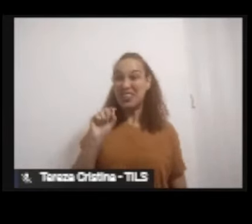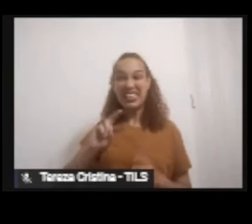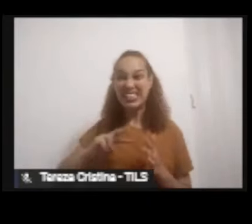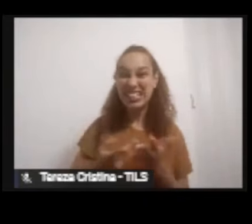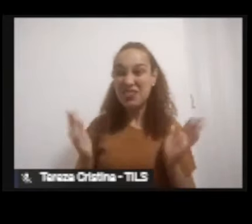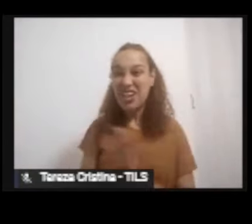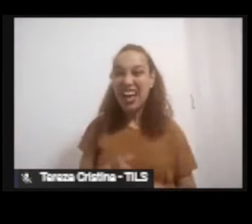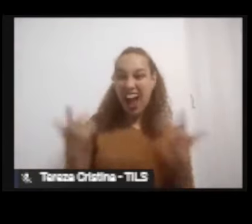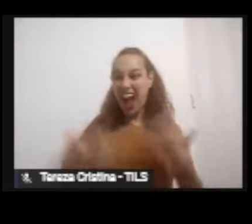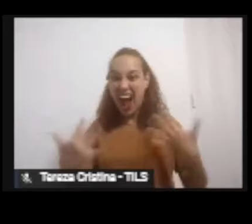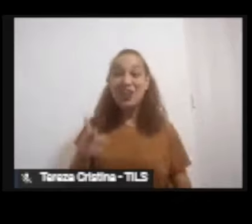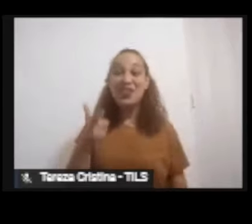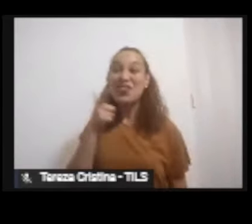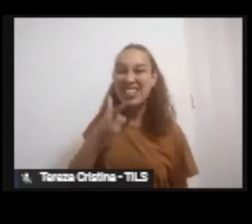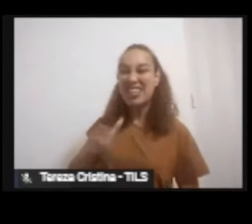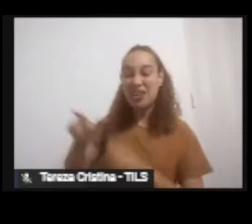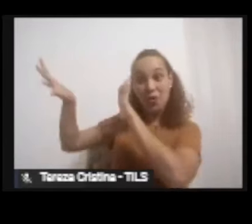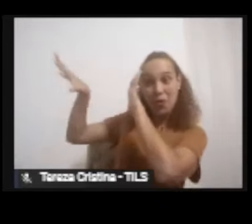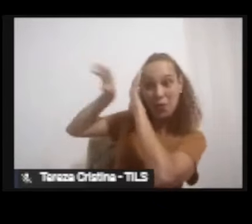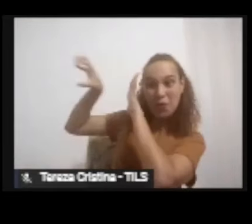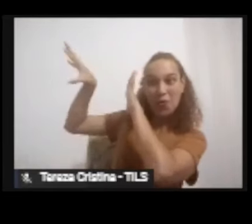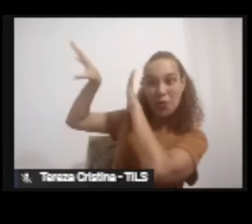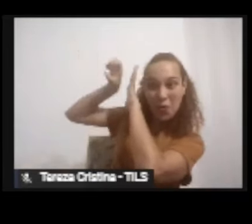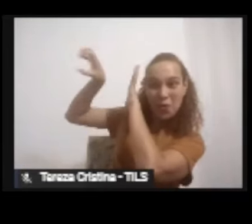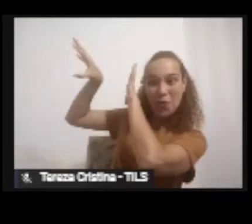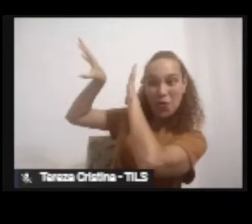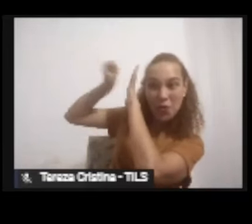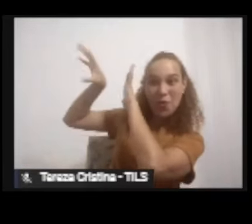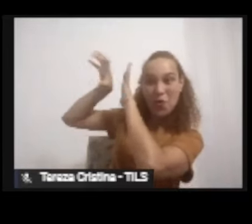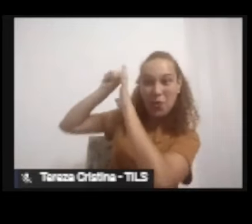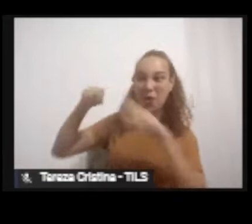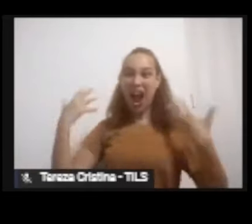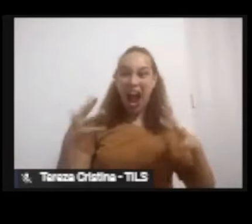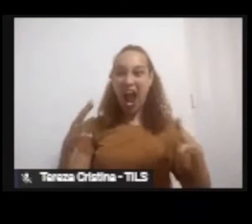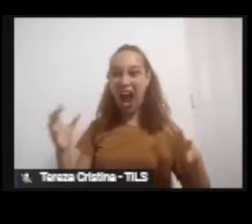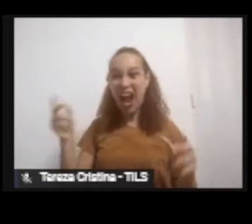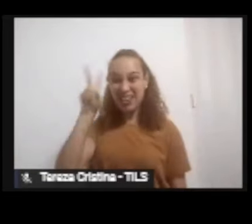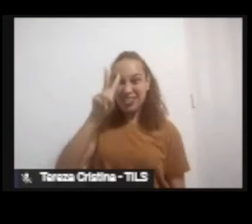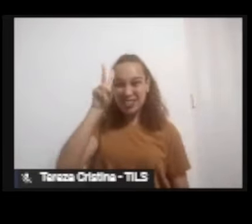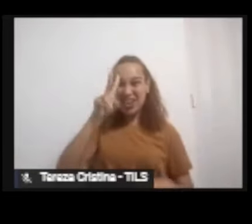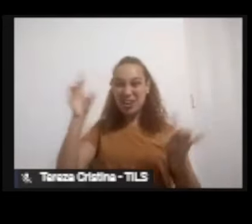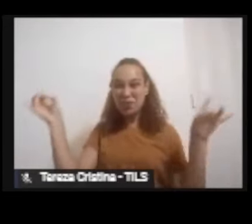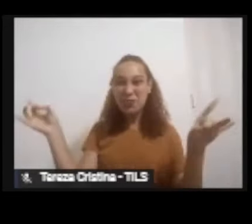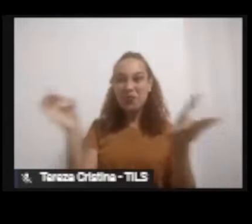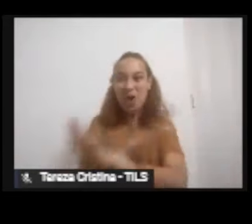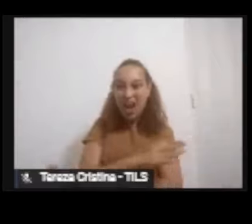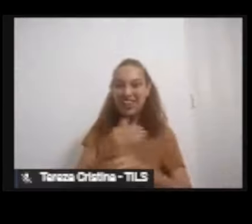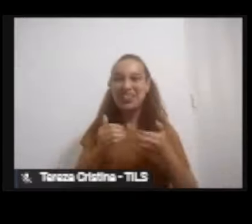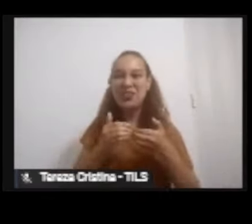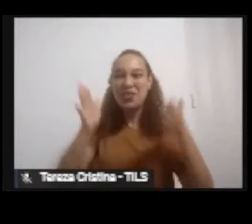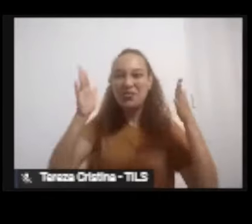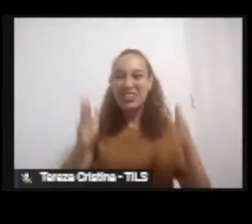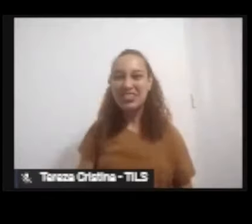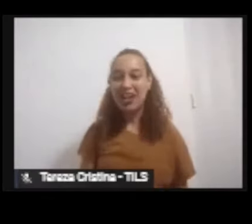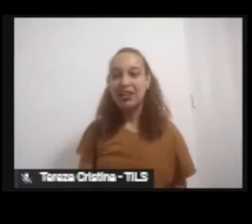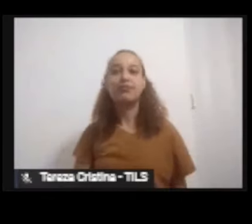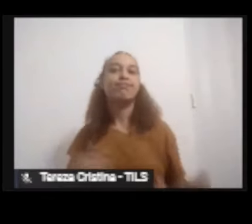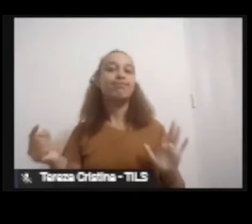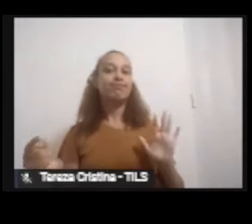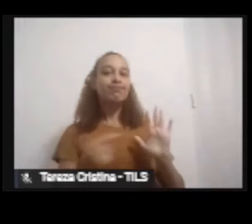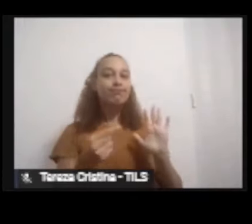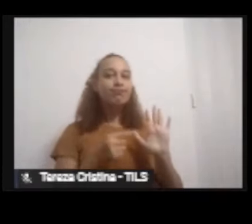conseguiu ativar a antena. Estamos prontos e prontas para começar nossa leitura. Aqui,